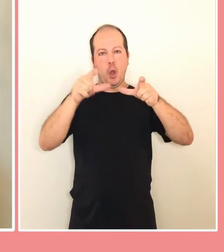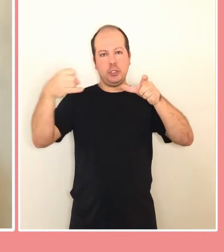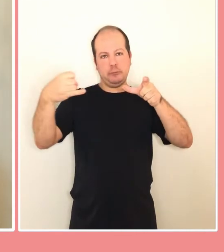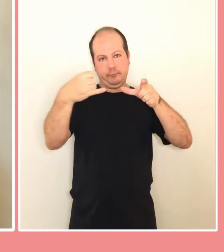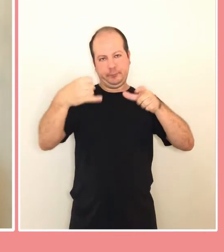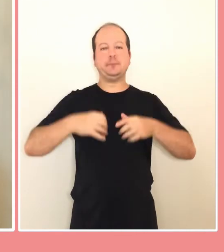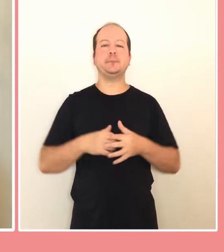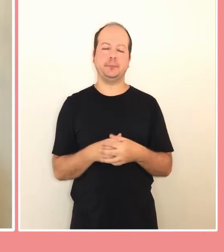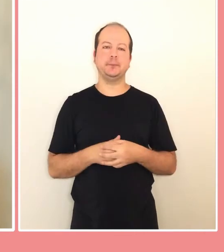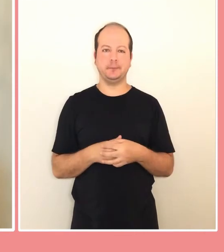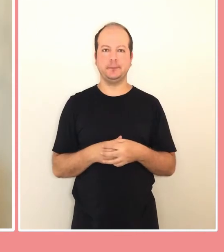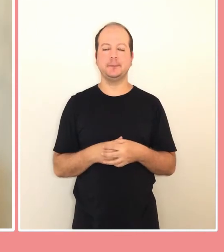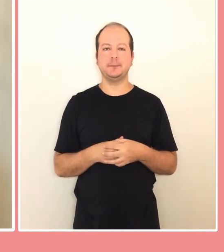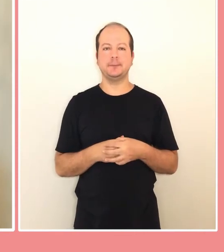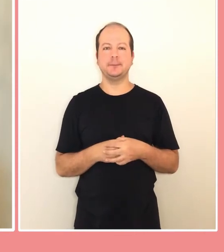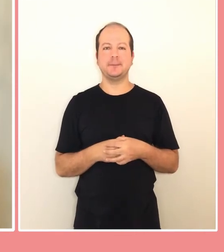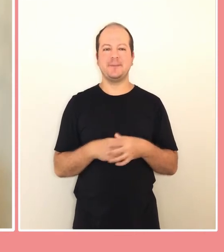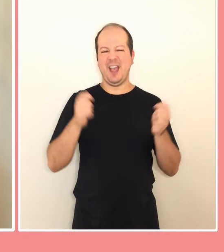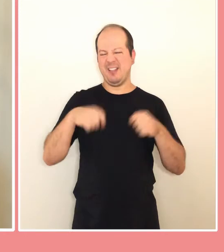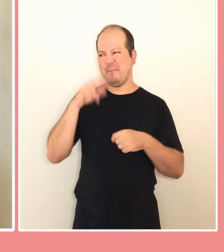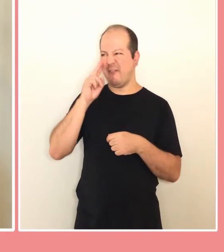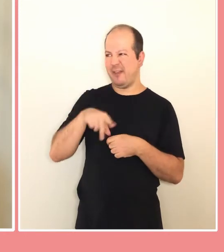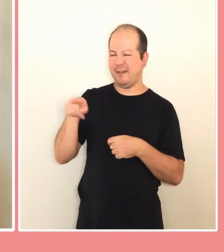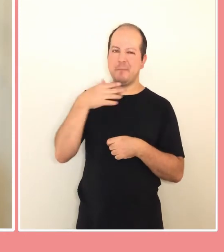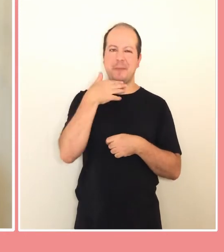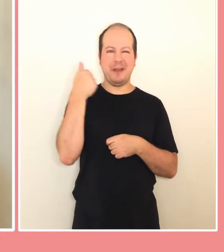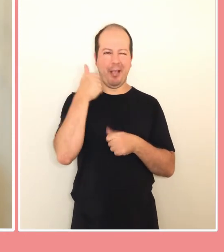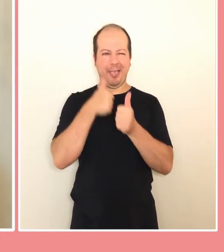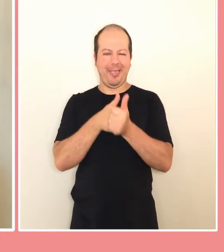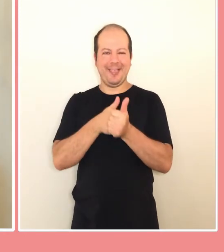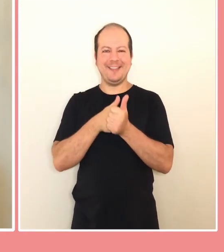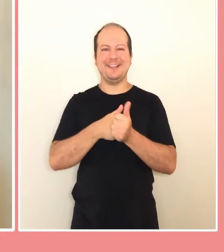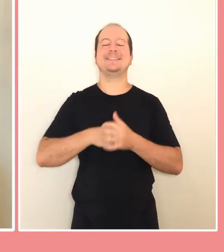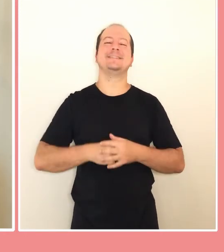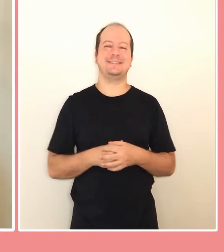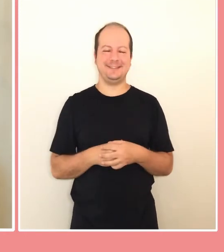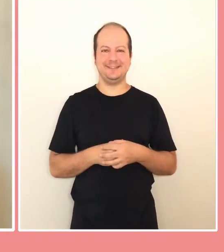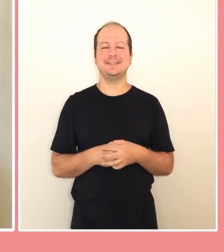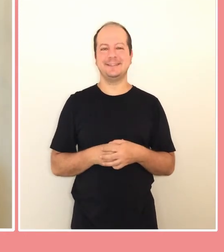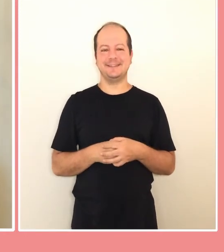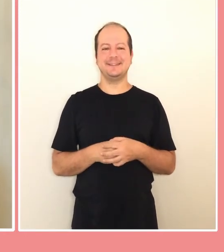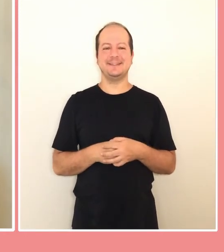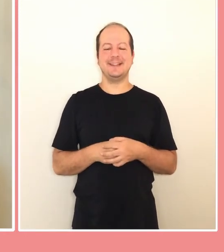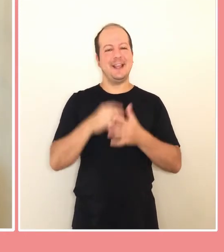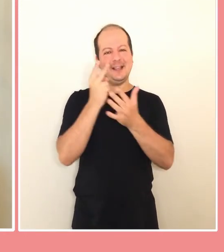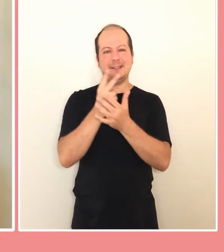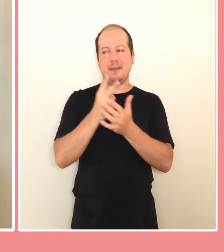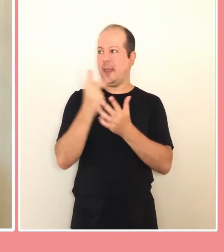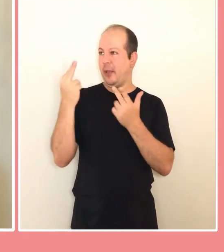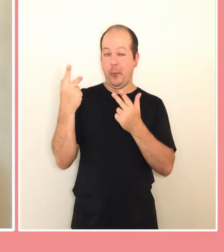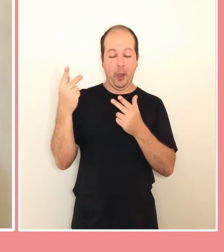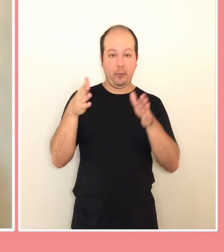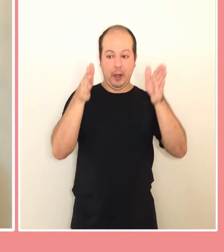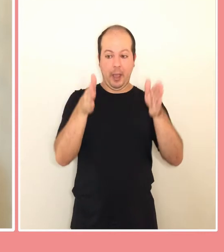aí, pressiono. E pronto. Ó. Então, sempre lembrando que deve ser na lateral